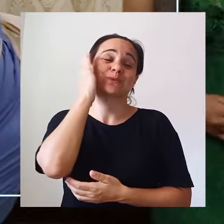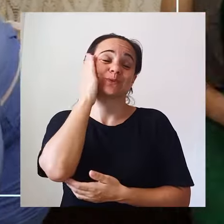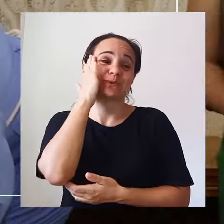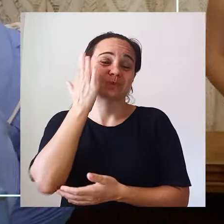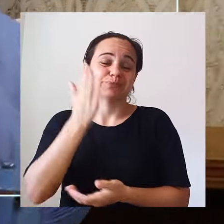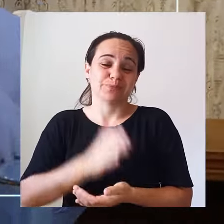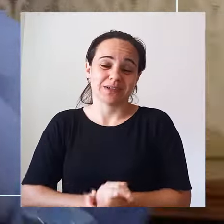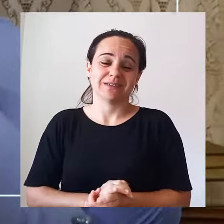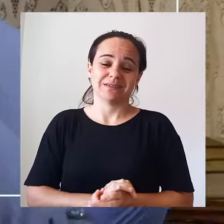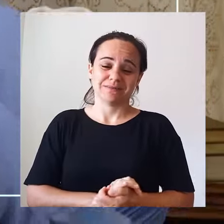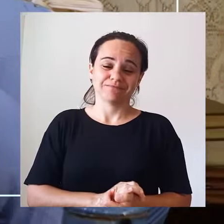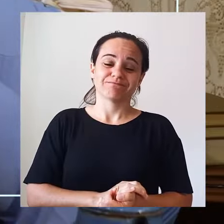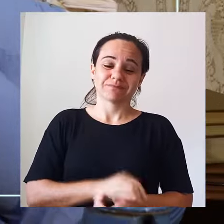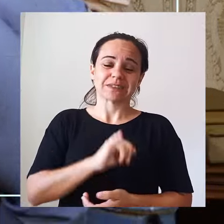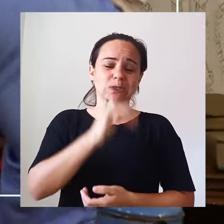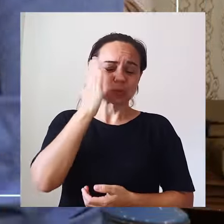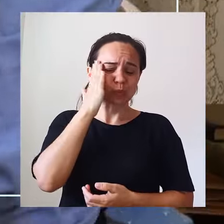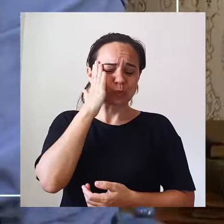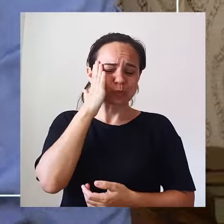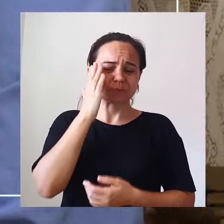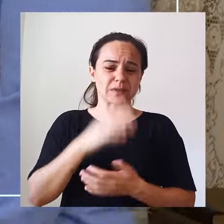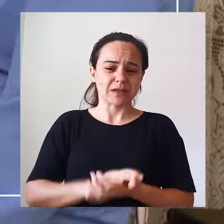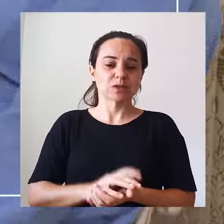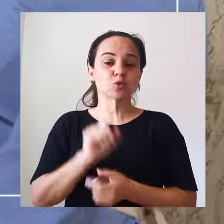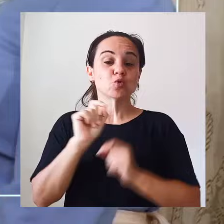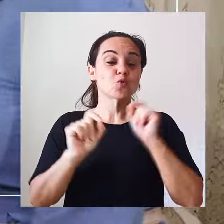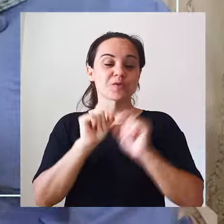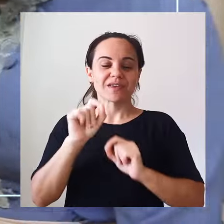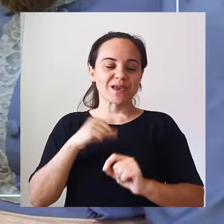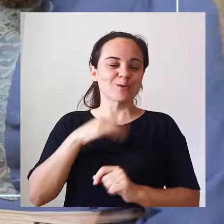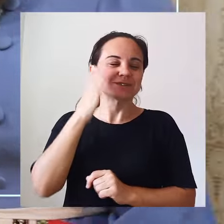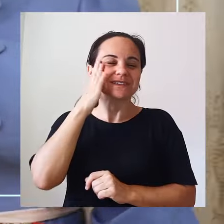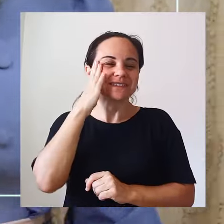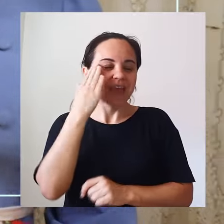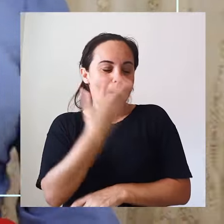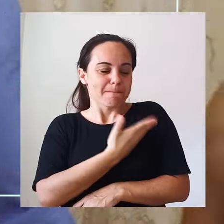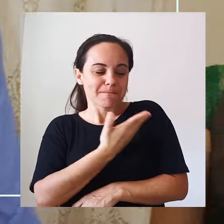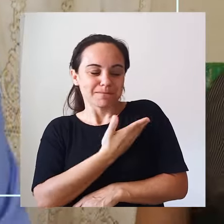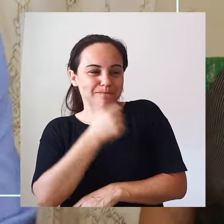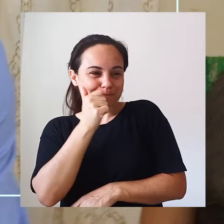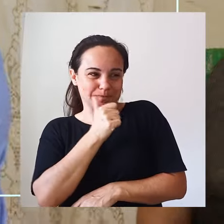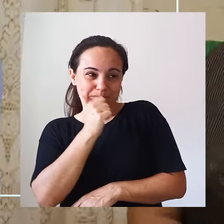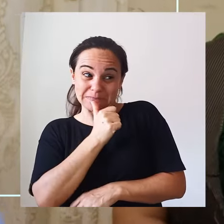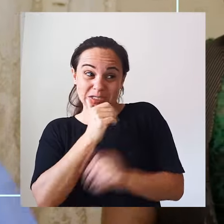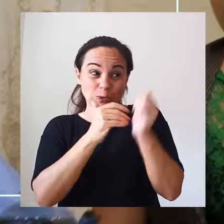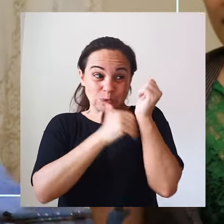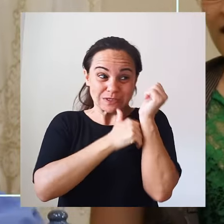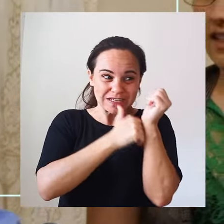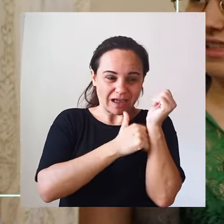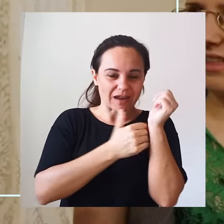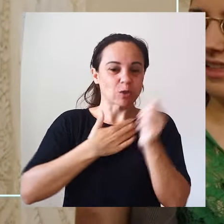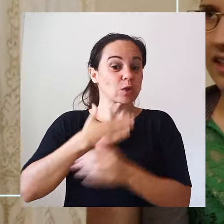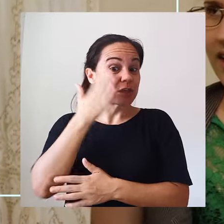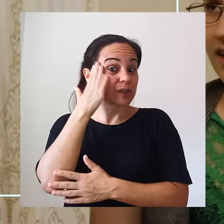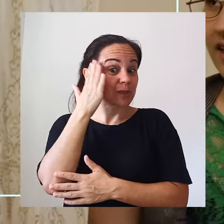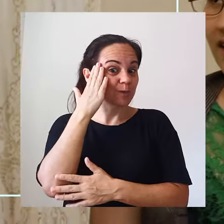tu soubesses o que eu sei, amiga! Se tu soubesses o segredo